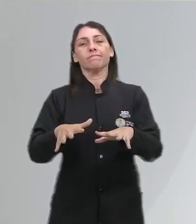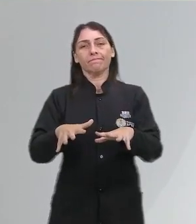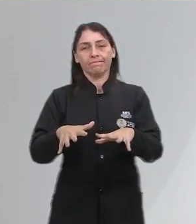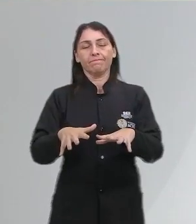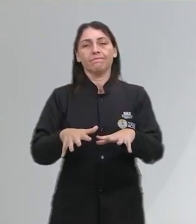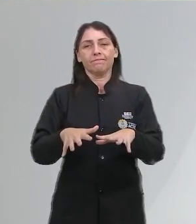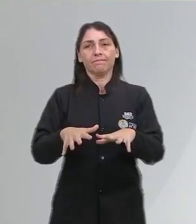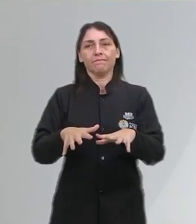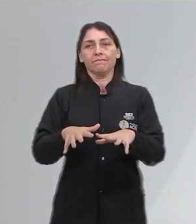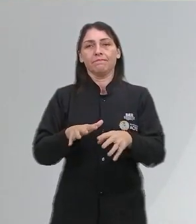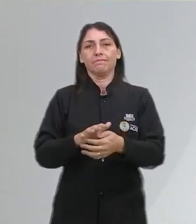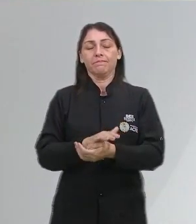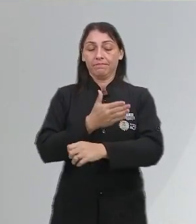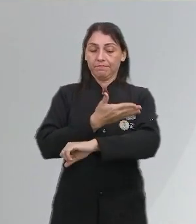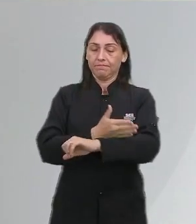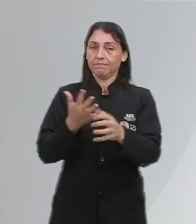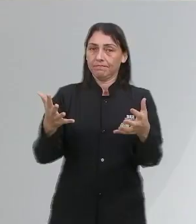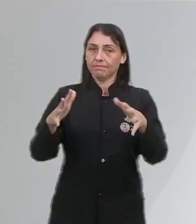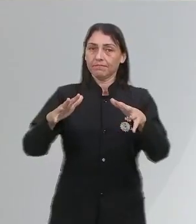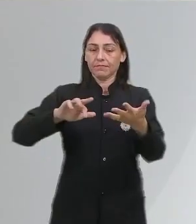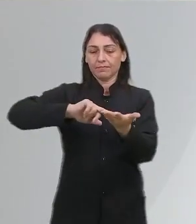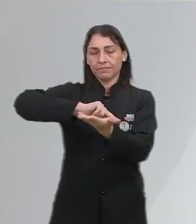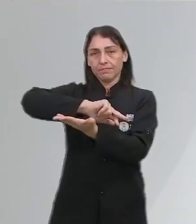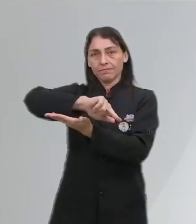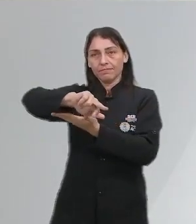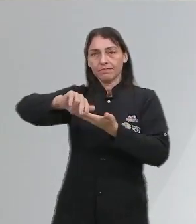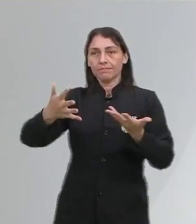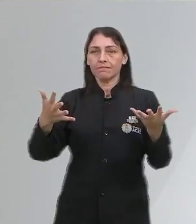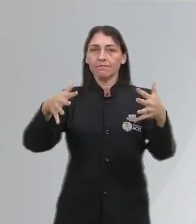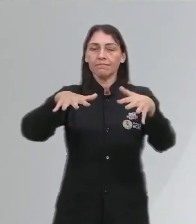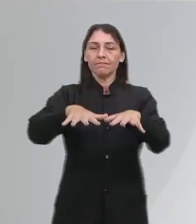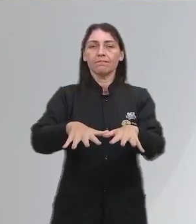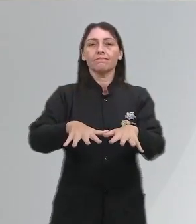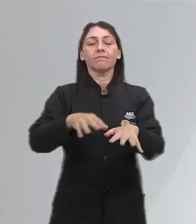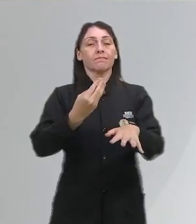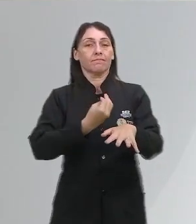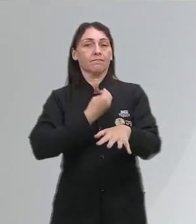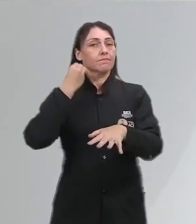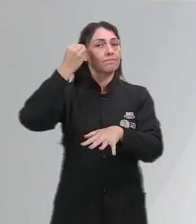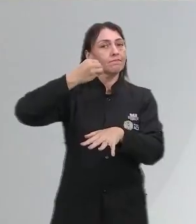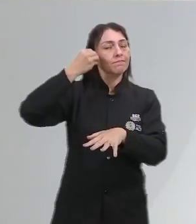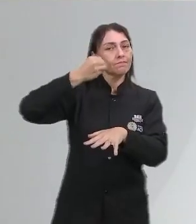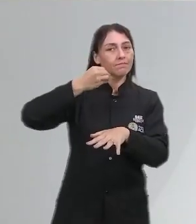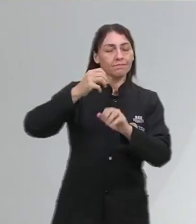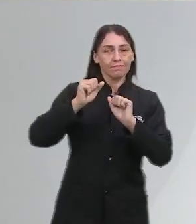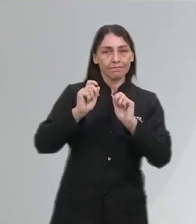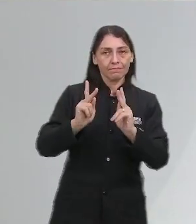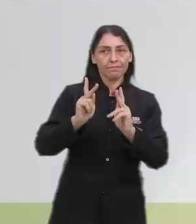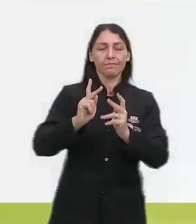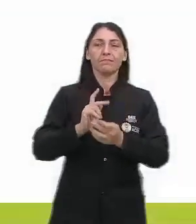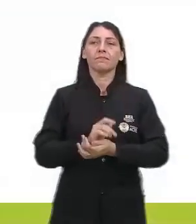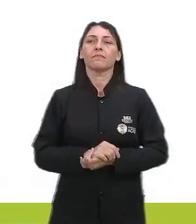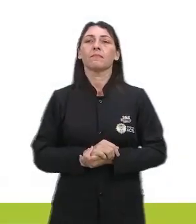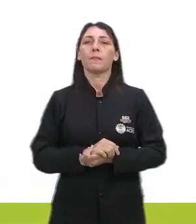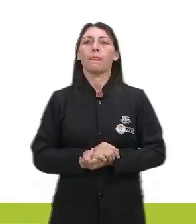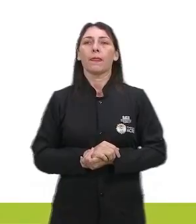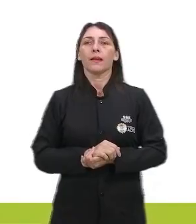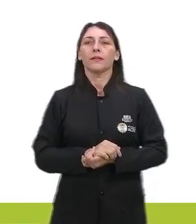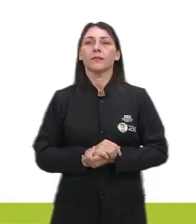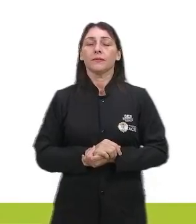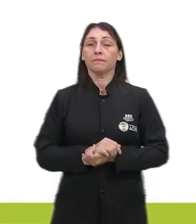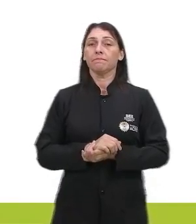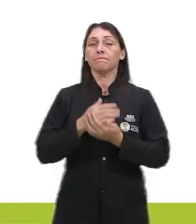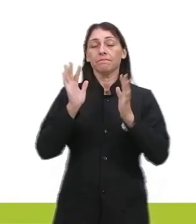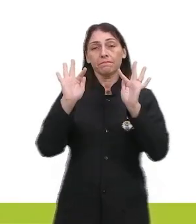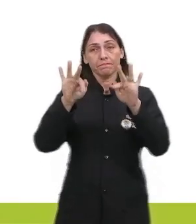assim, ela é uma prática de diversidade, de inclusão, de vivência e experienciação, beleza? Então, dito isso, a gente